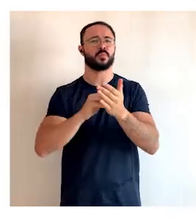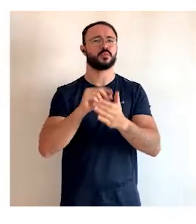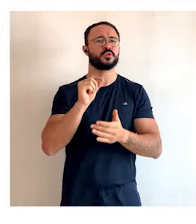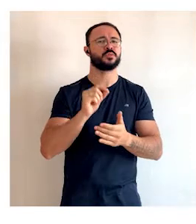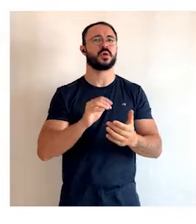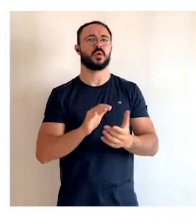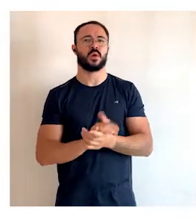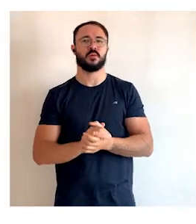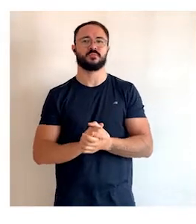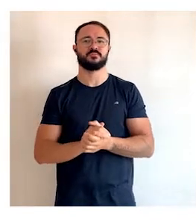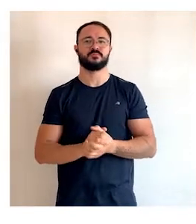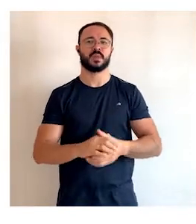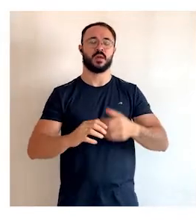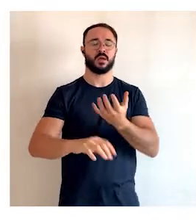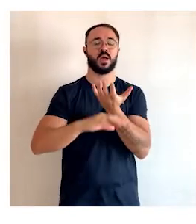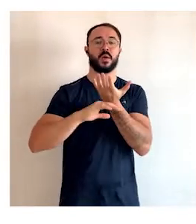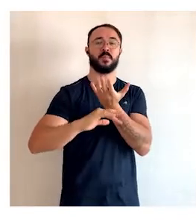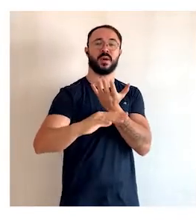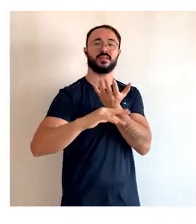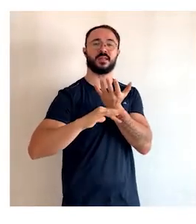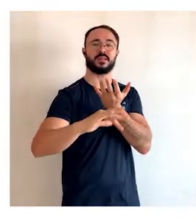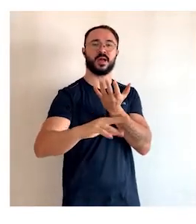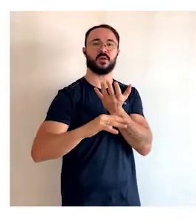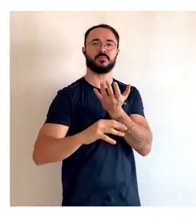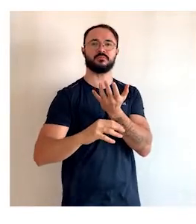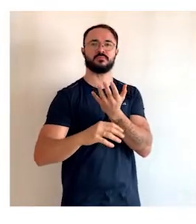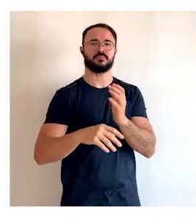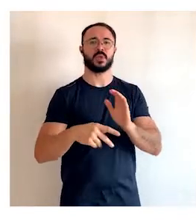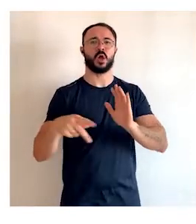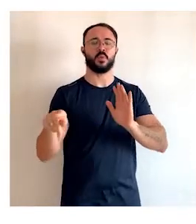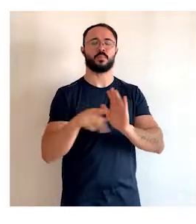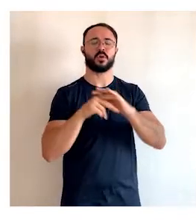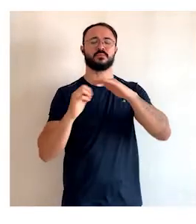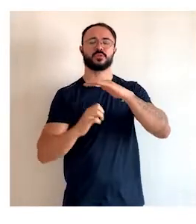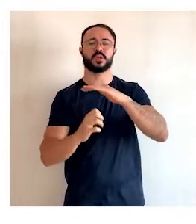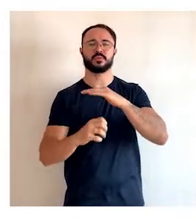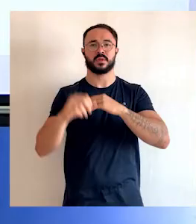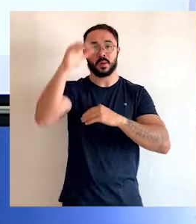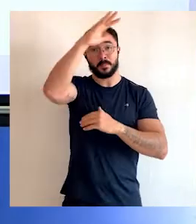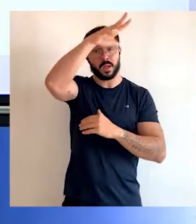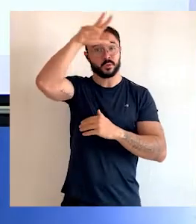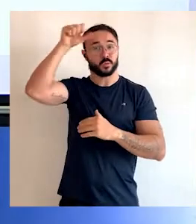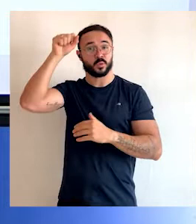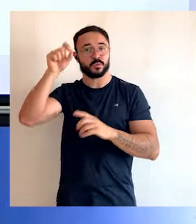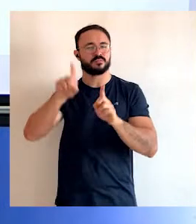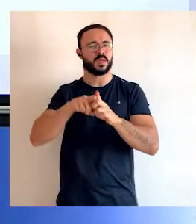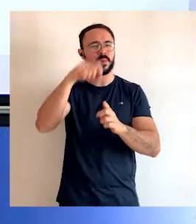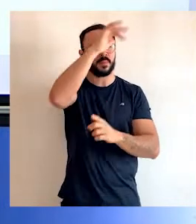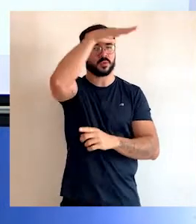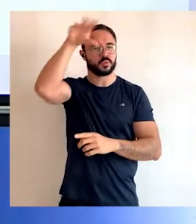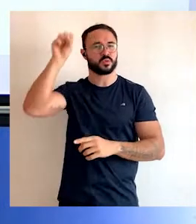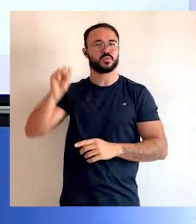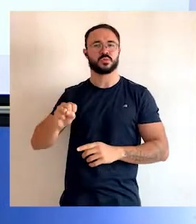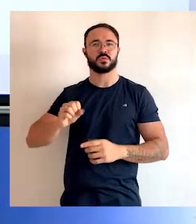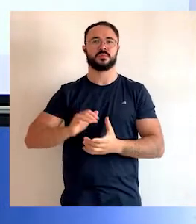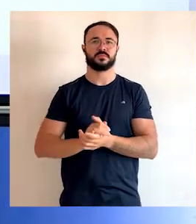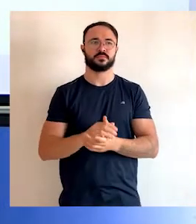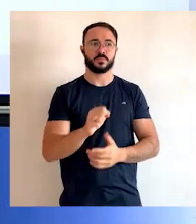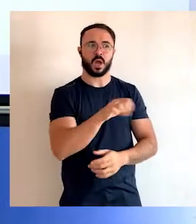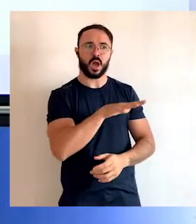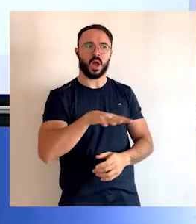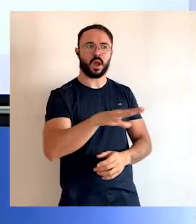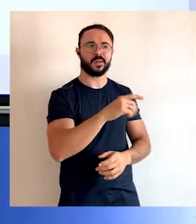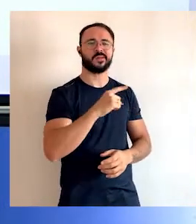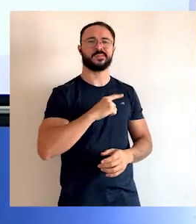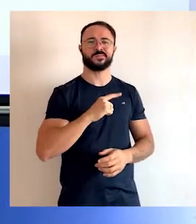bioma Pantanal, característico dos estados do Mato Grosso e do Mato Grosso do Sul. Ali nós temos uma região que fica